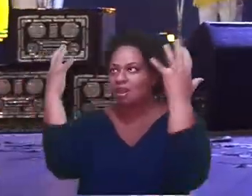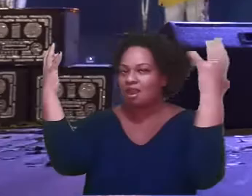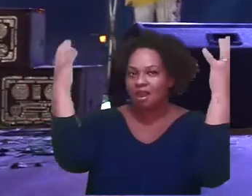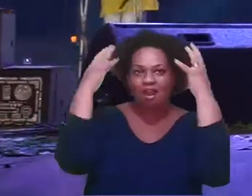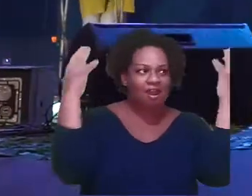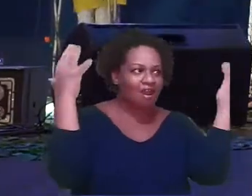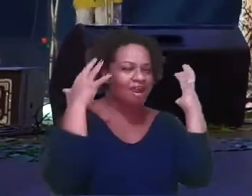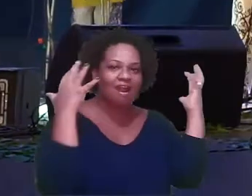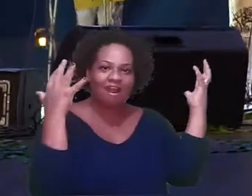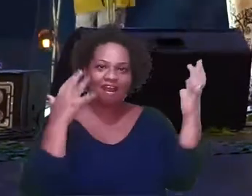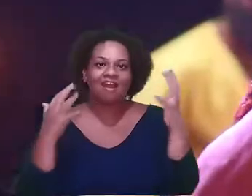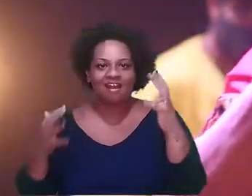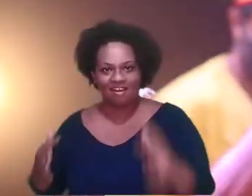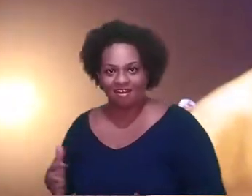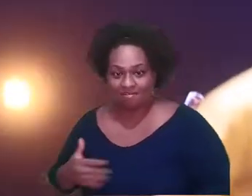participação. Tá na hora.